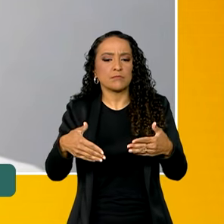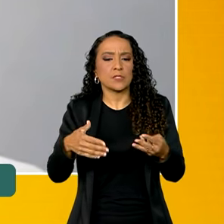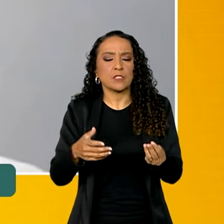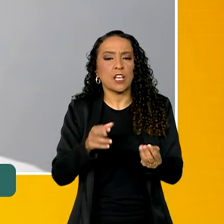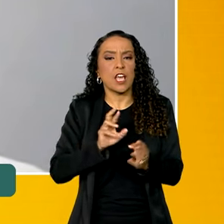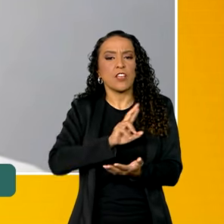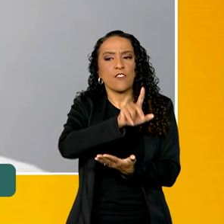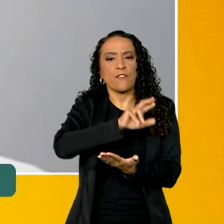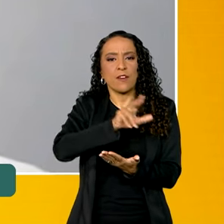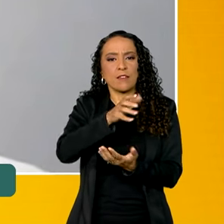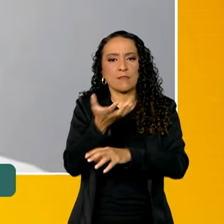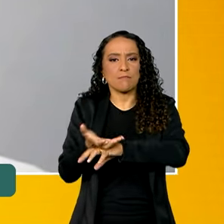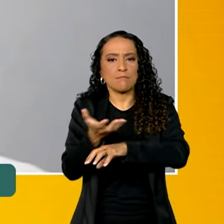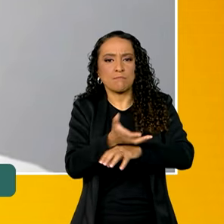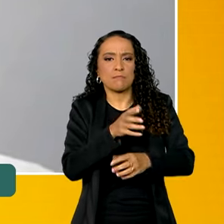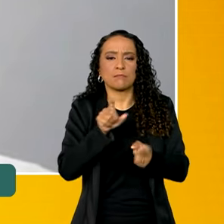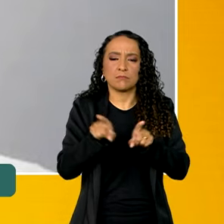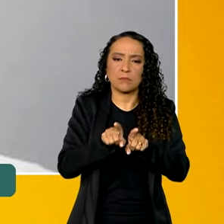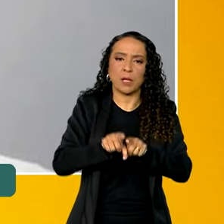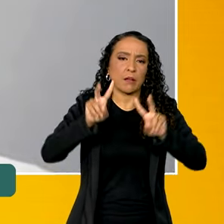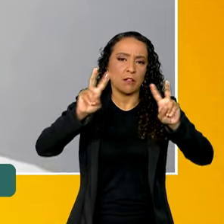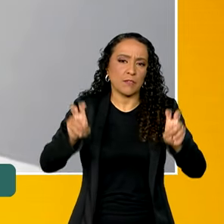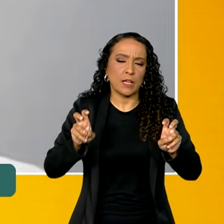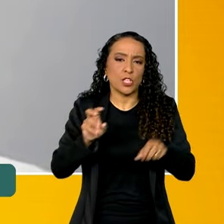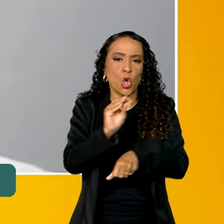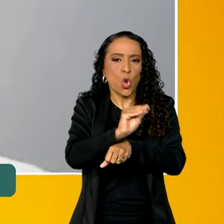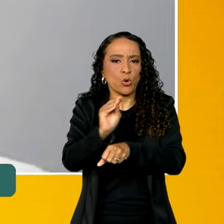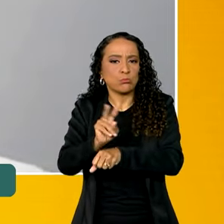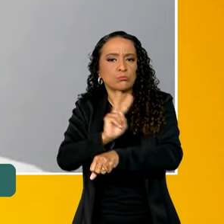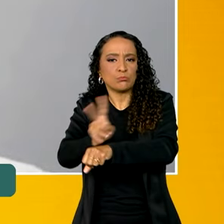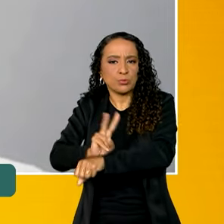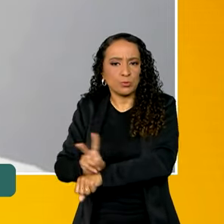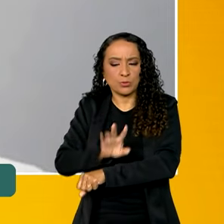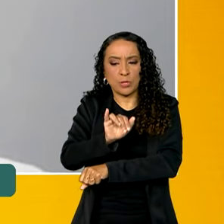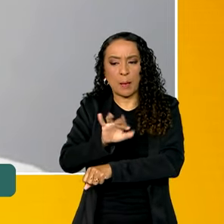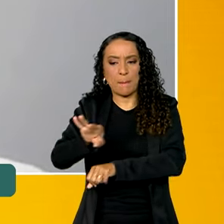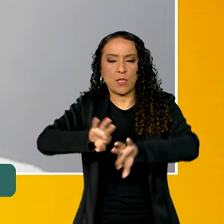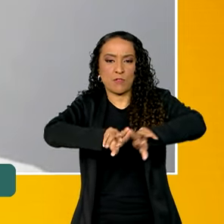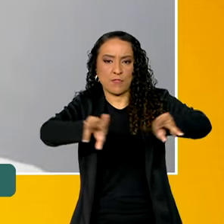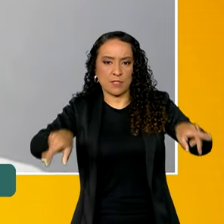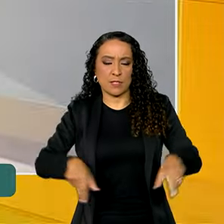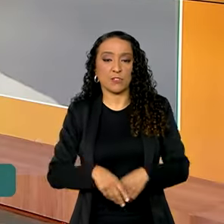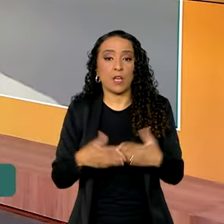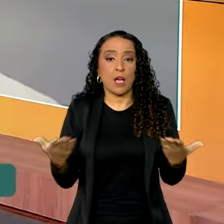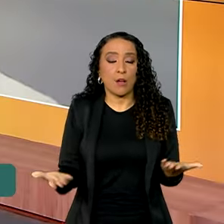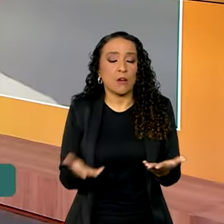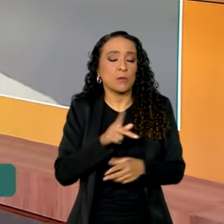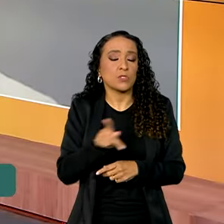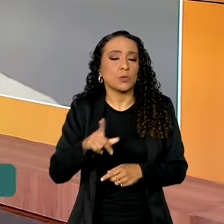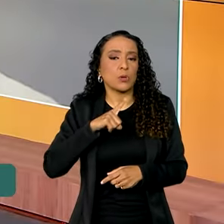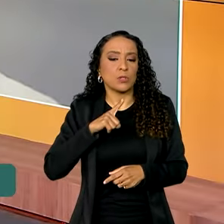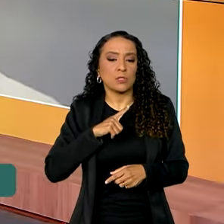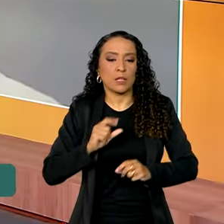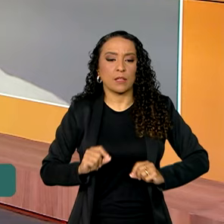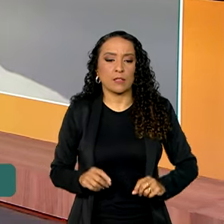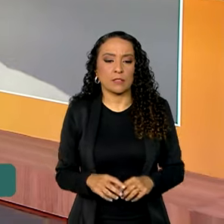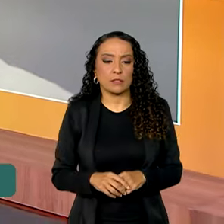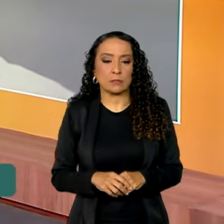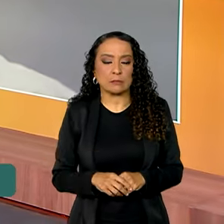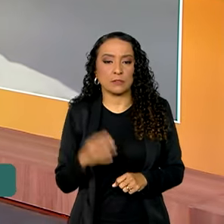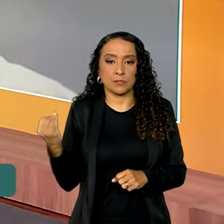diferentes disciplinas, quando se trata da conservação da biodiversidade. Agora, professor, tem essa